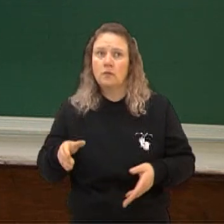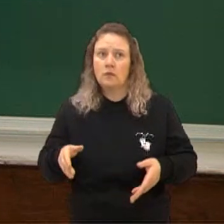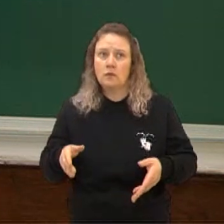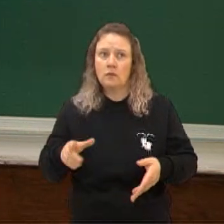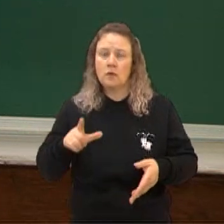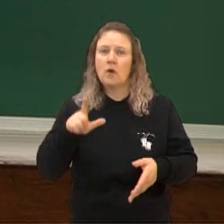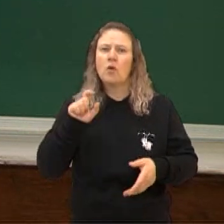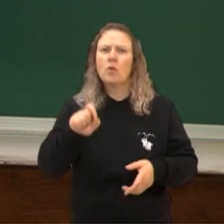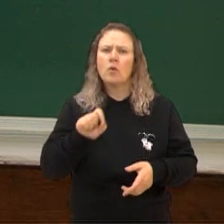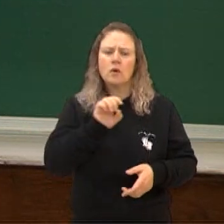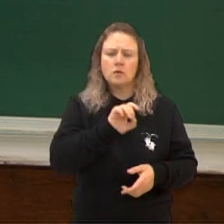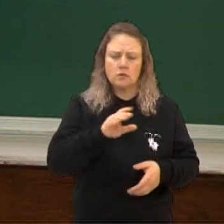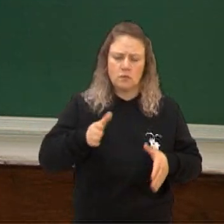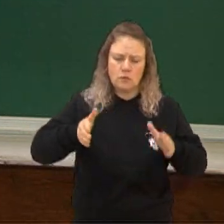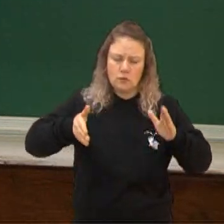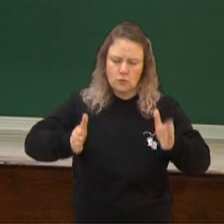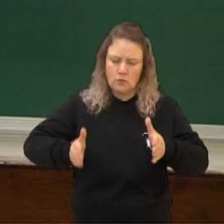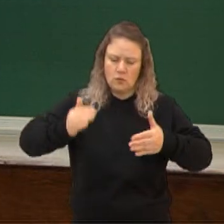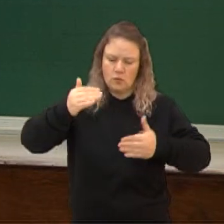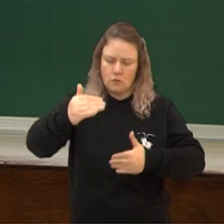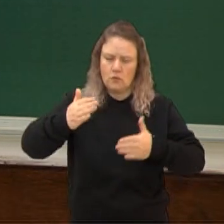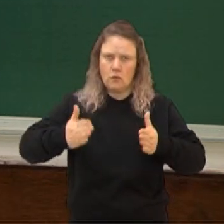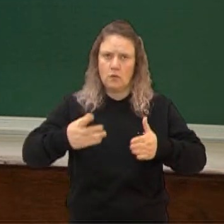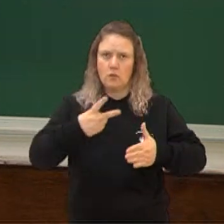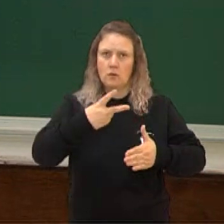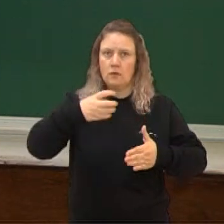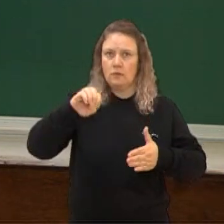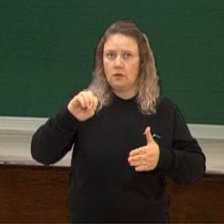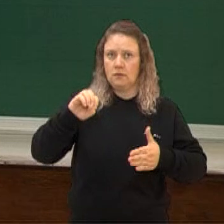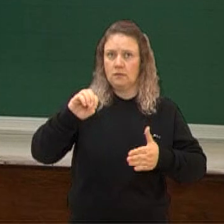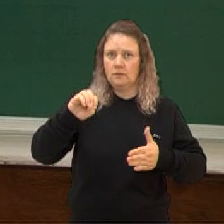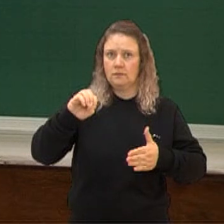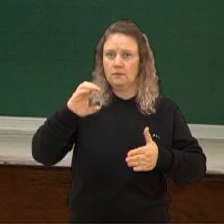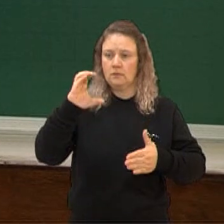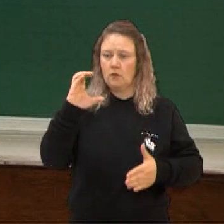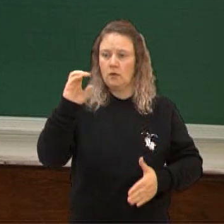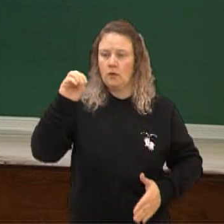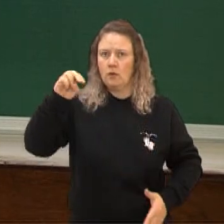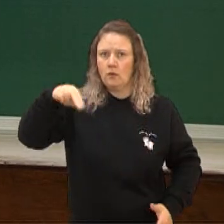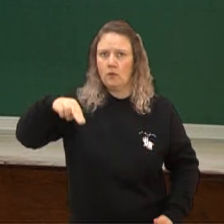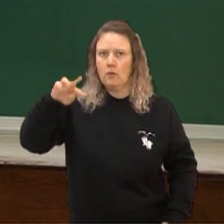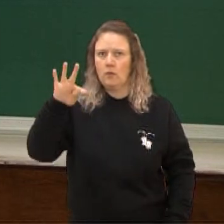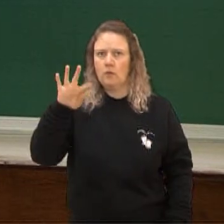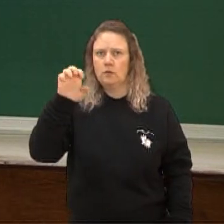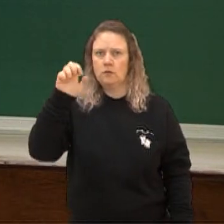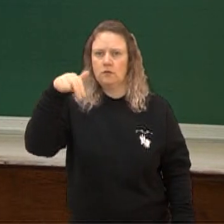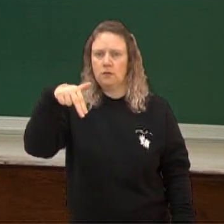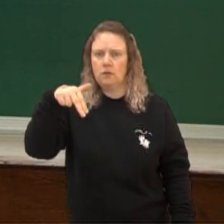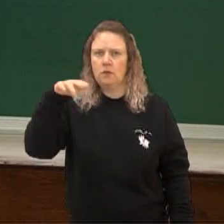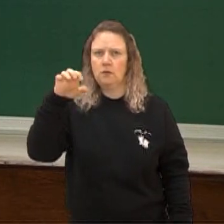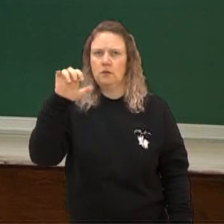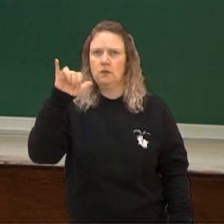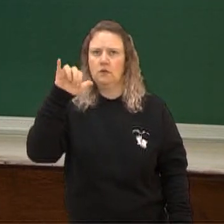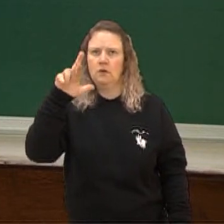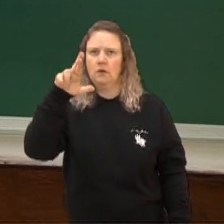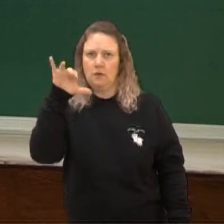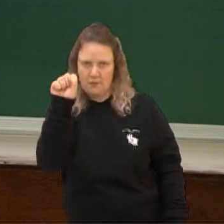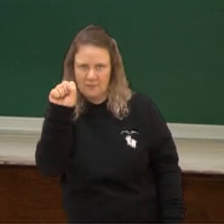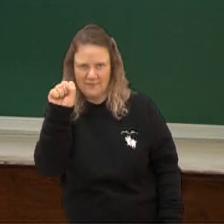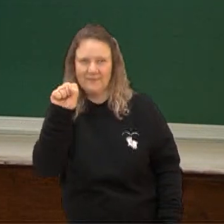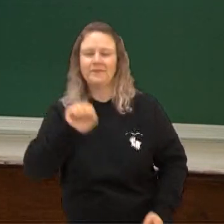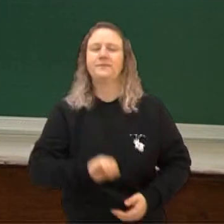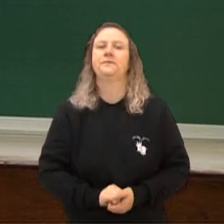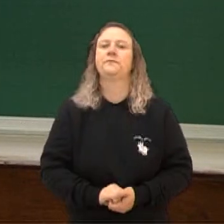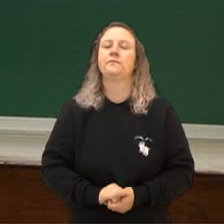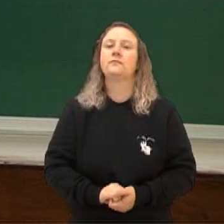faixa, para cada camada, eu terei 20 containers. Vocês lembram a quantidade de containers? Então, se eu tenho